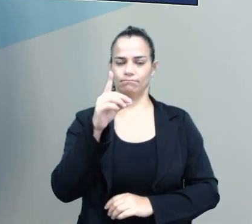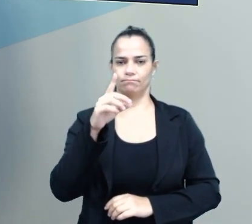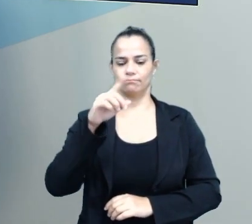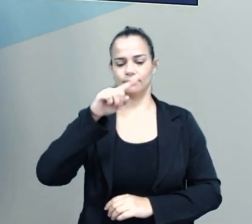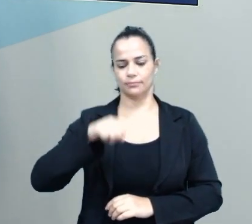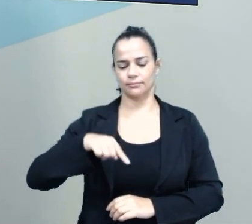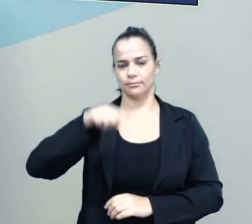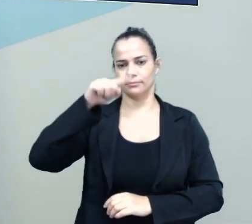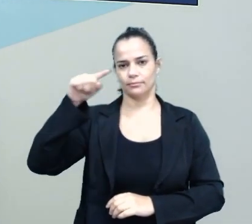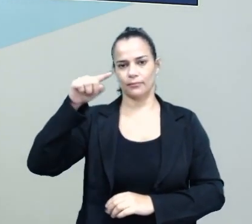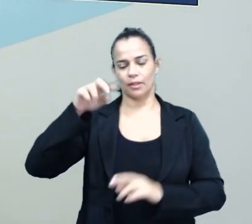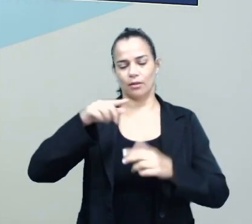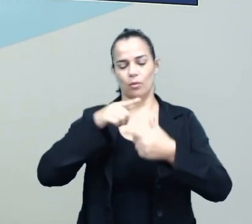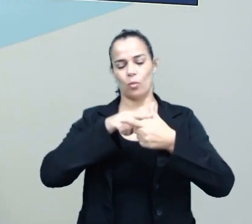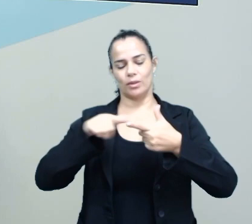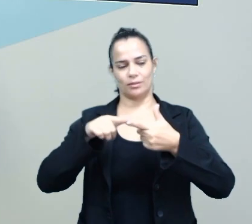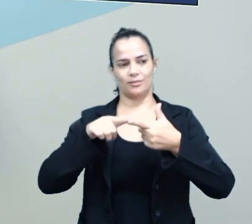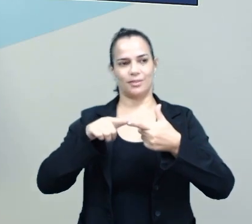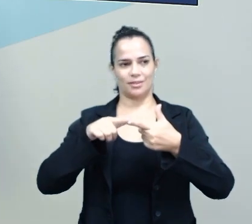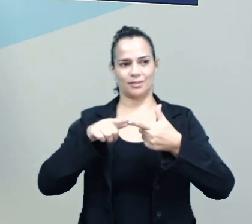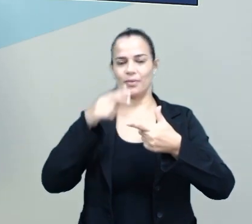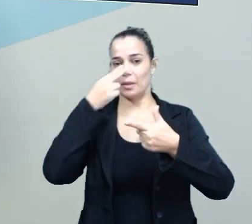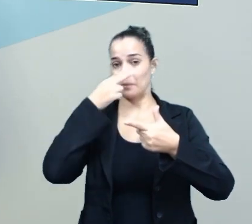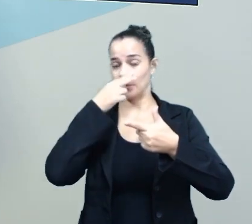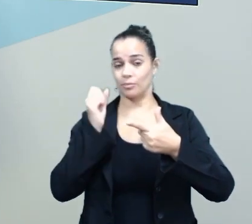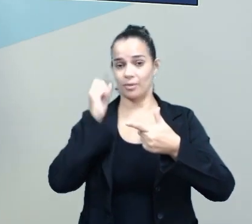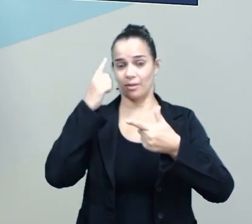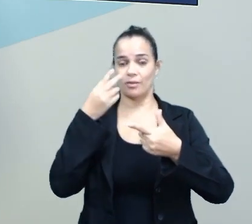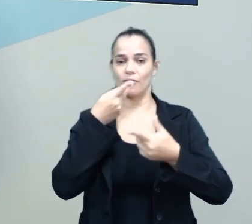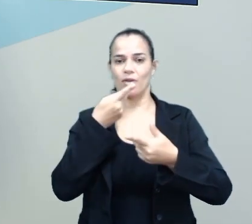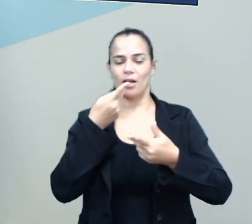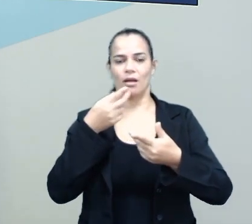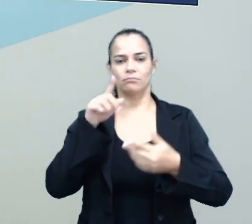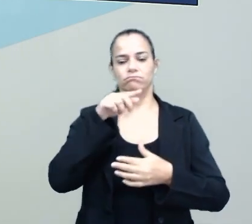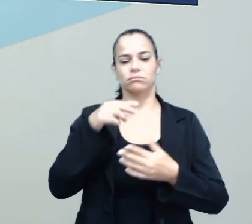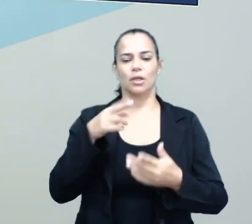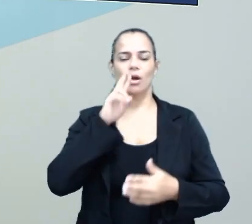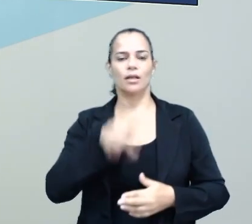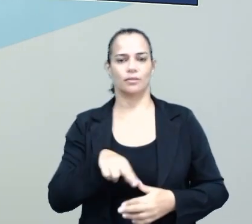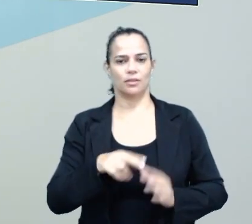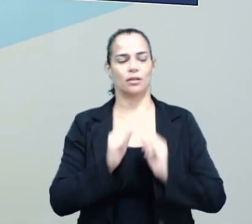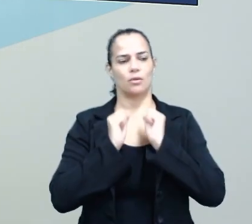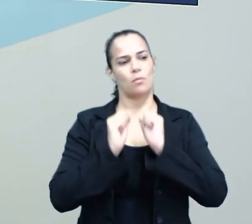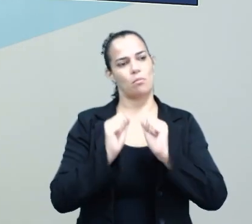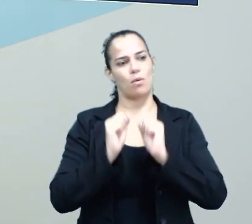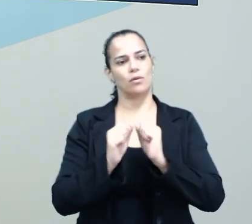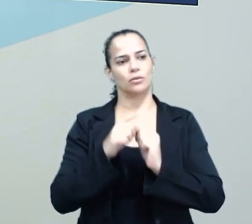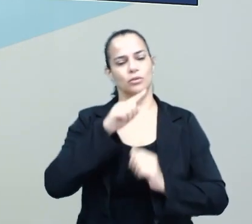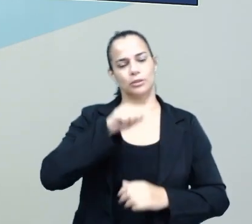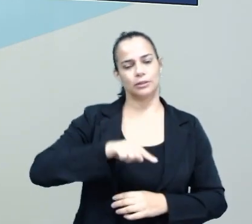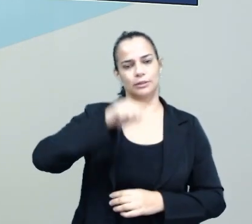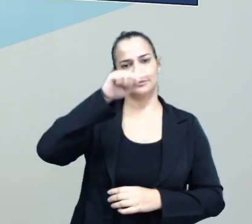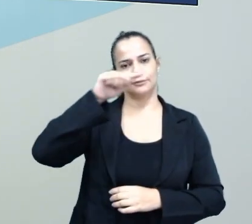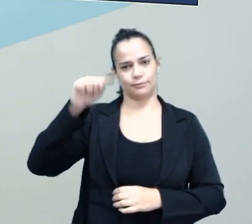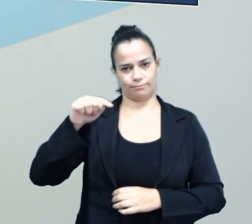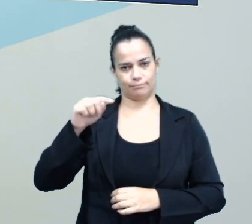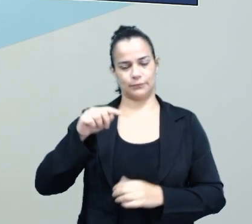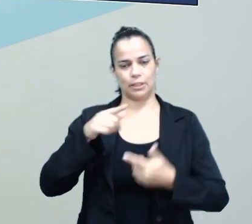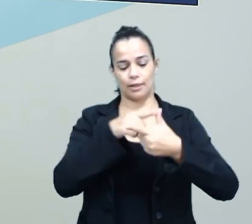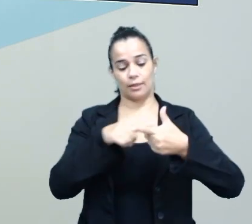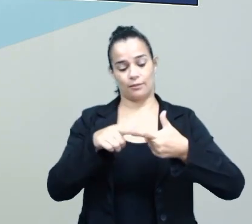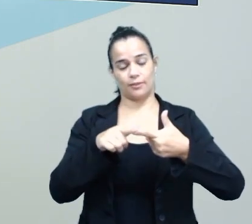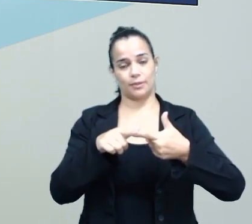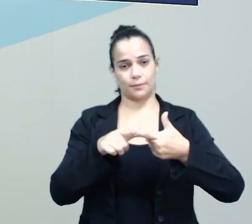a mesma ideia que eu falo em relação ao produto. Eu posso dividir aqui, ó. Ficaria assim, raiz